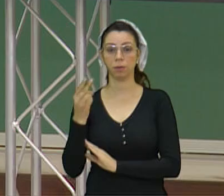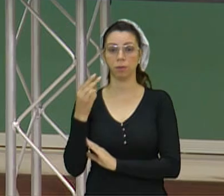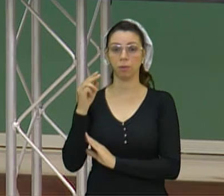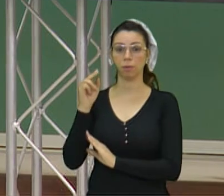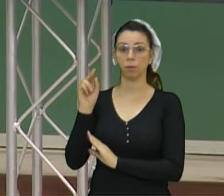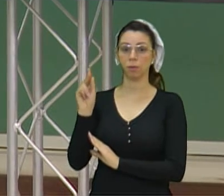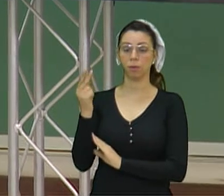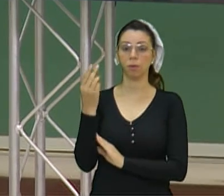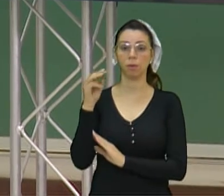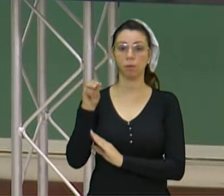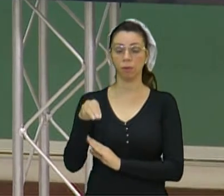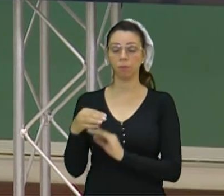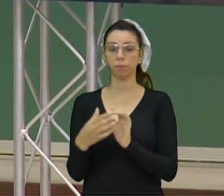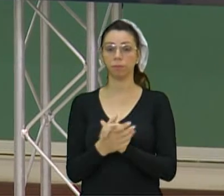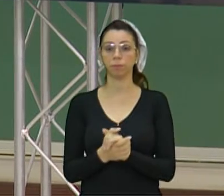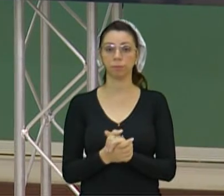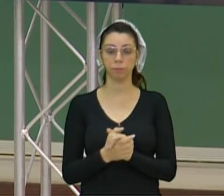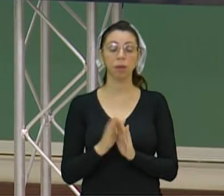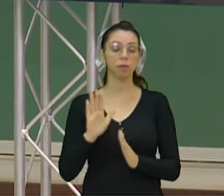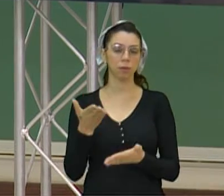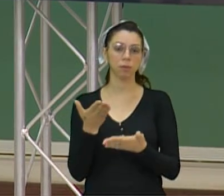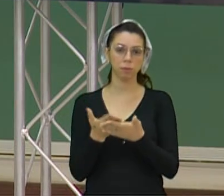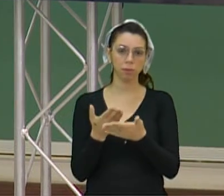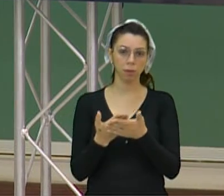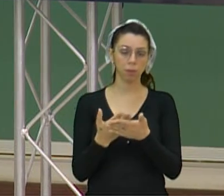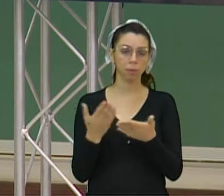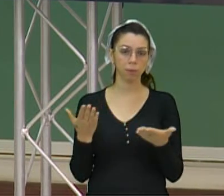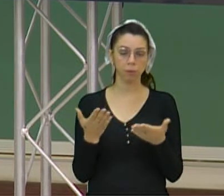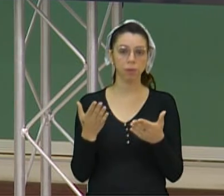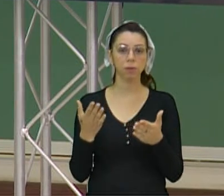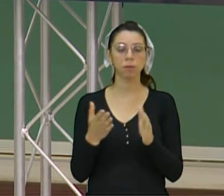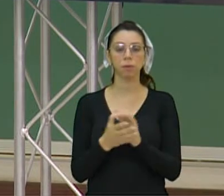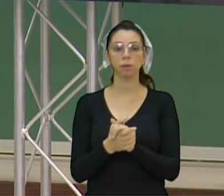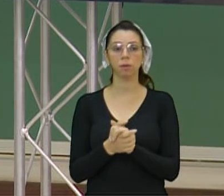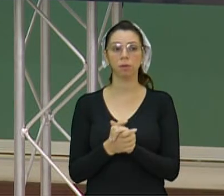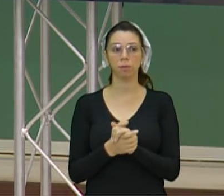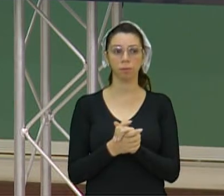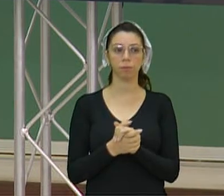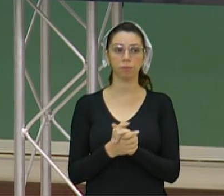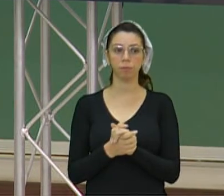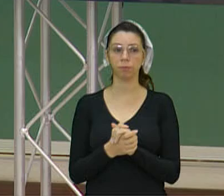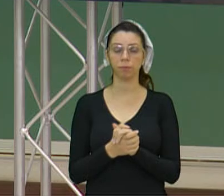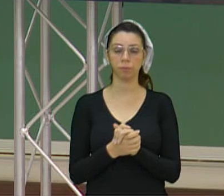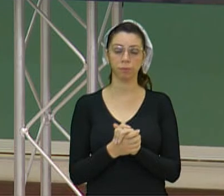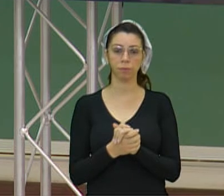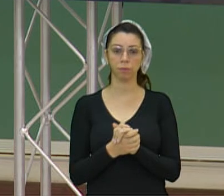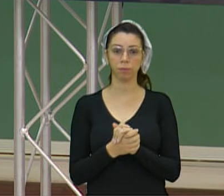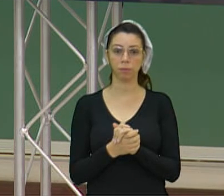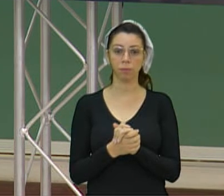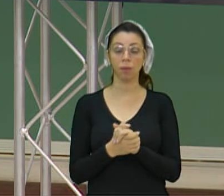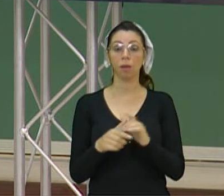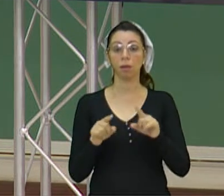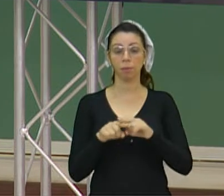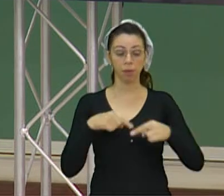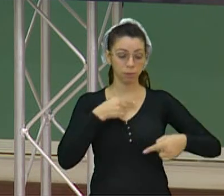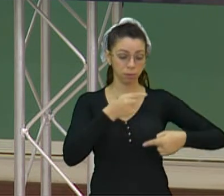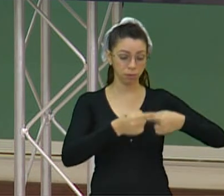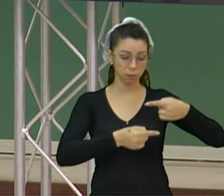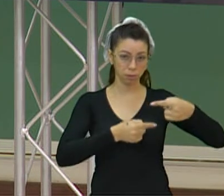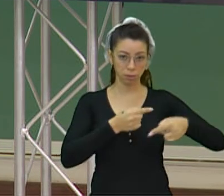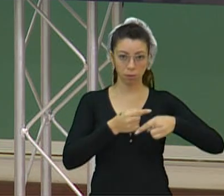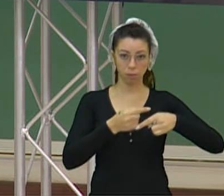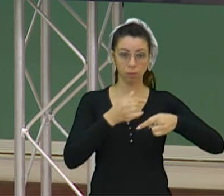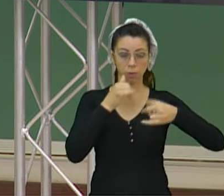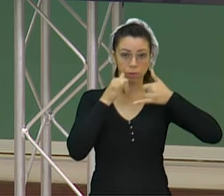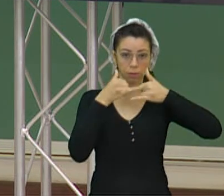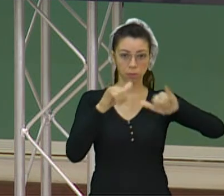já tínhamos visto, só reforçamos hoje. Nós vimos também a geração e as redes de transmissão, a geração de energia